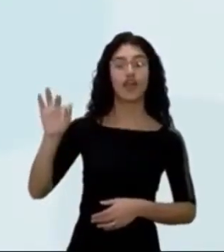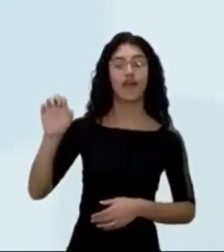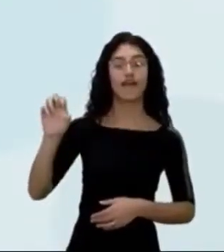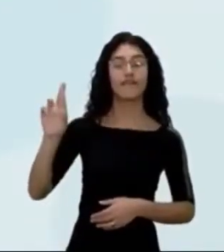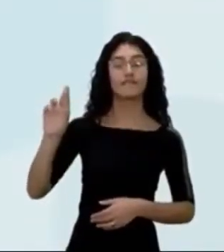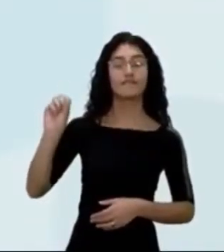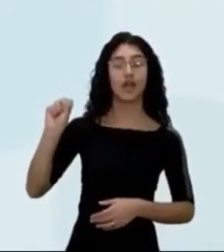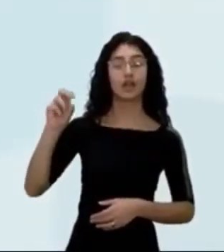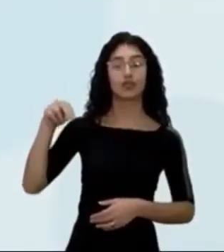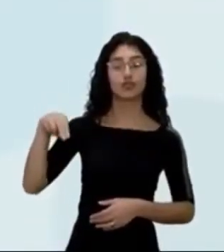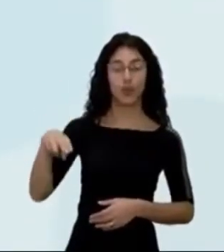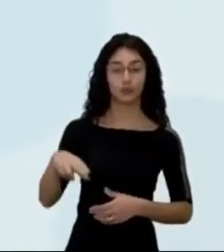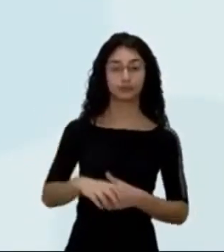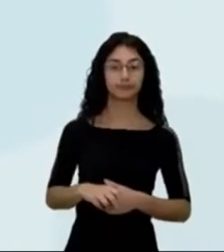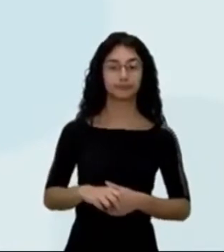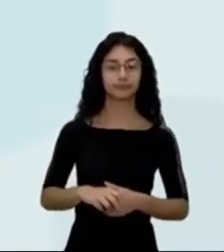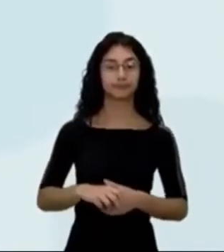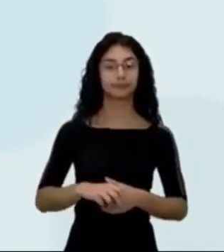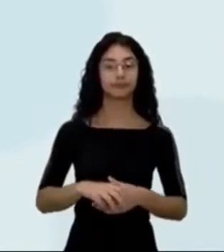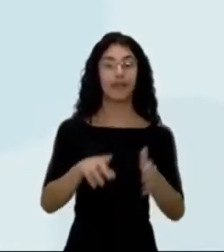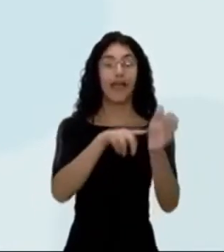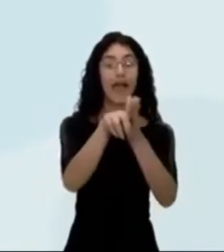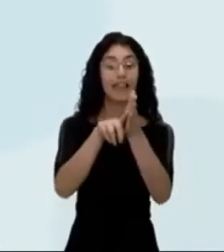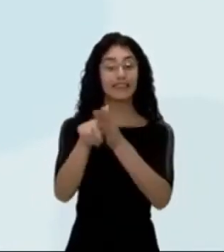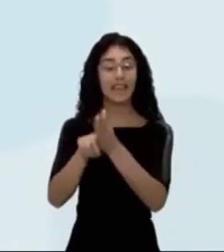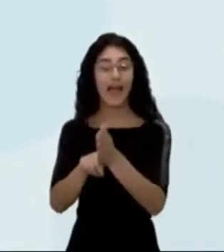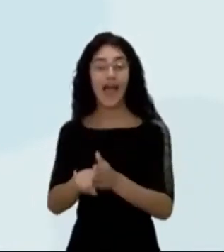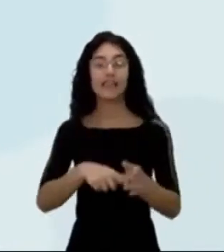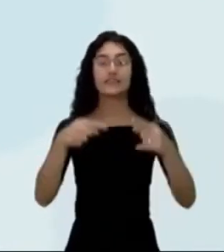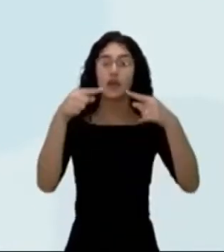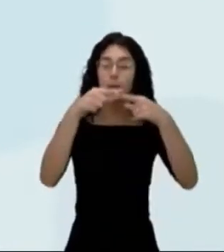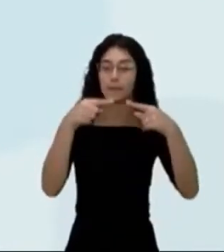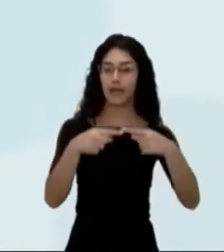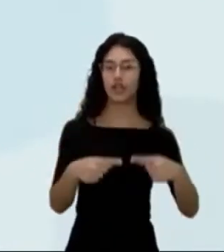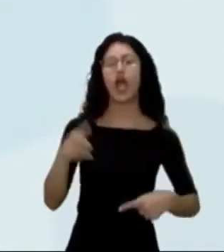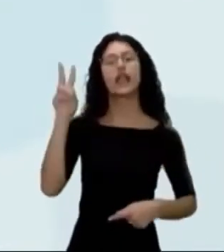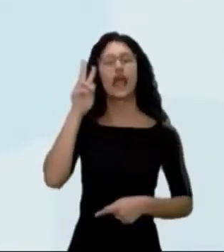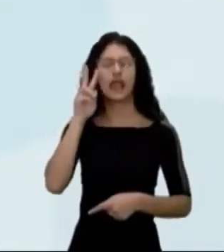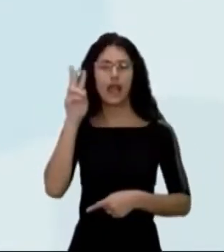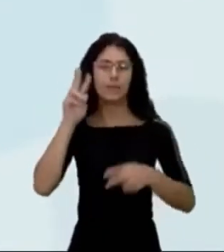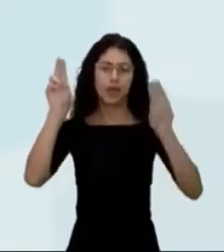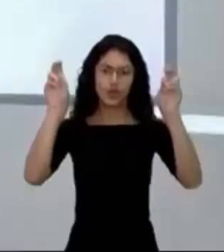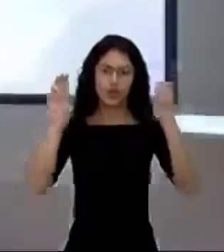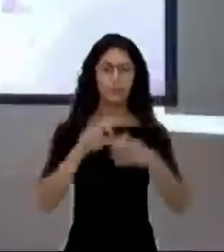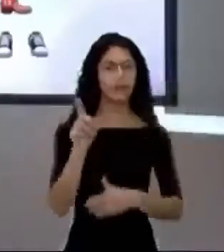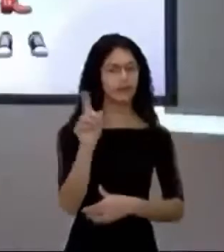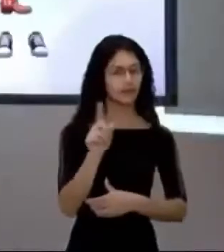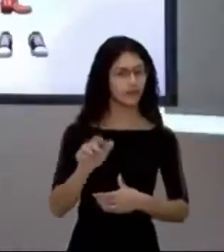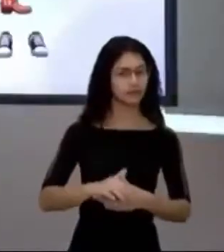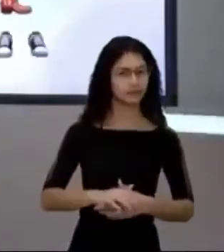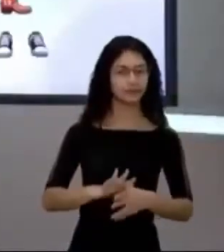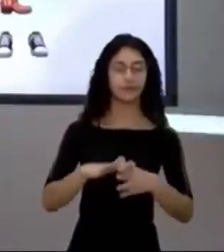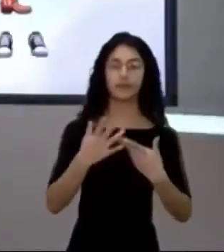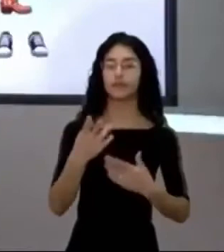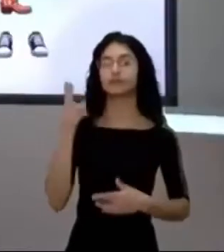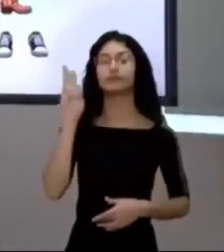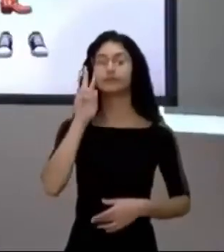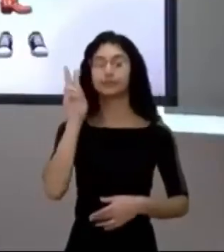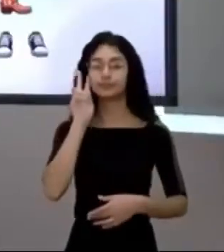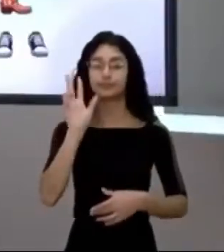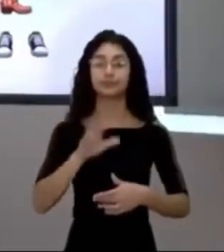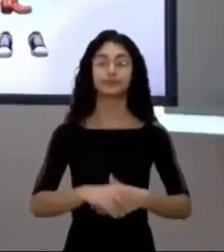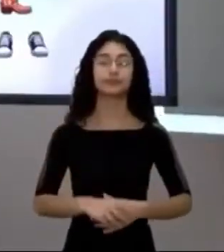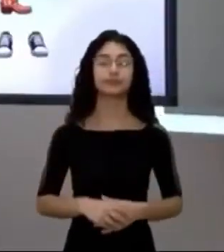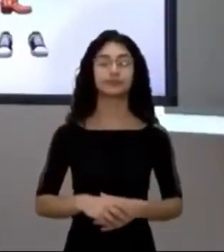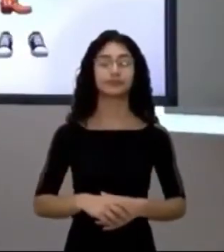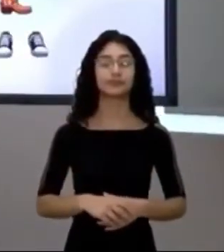tema da aula é análise combinatória Você se lembra deste tema não há bom então vem aqui comigo